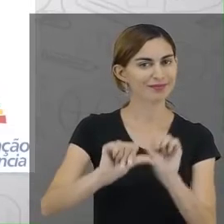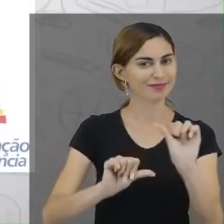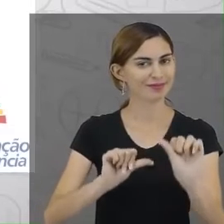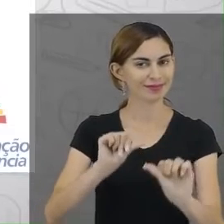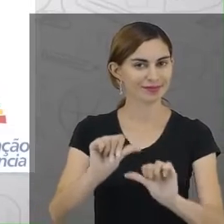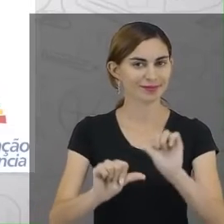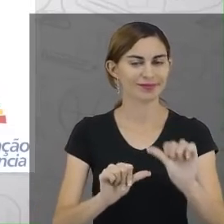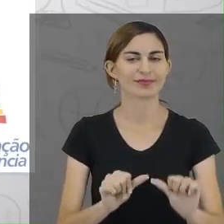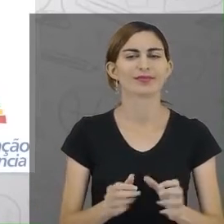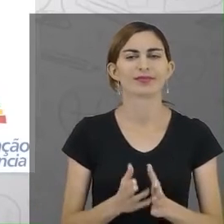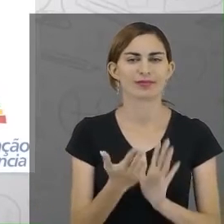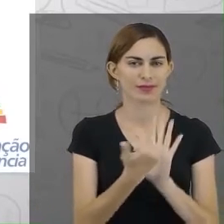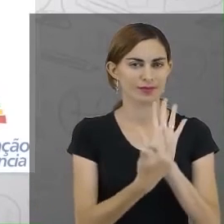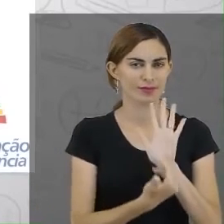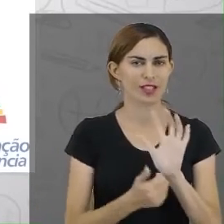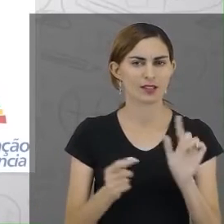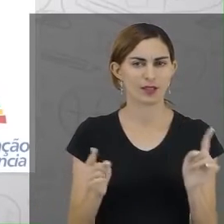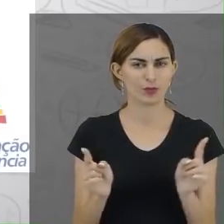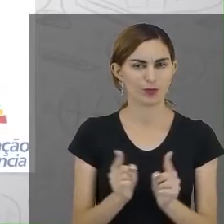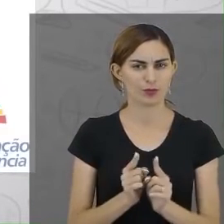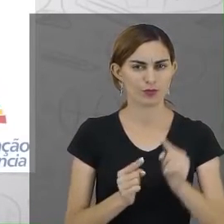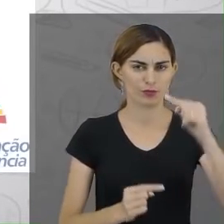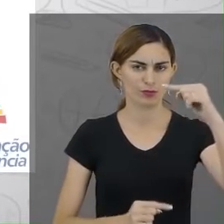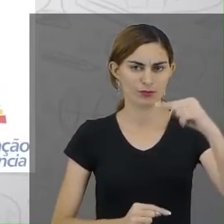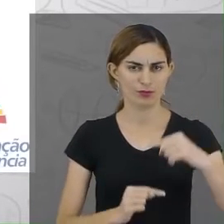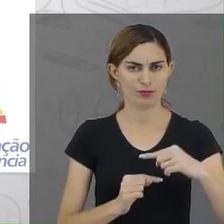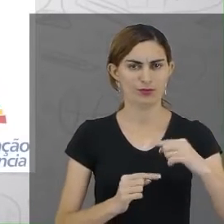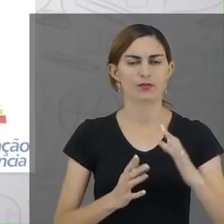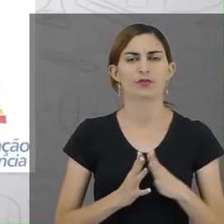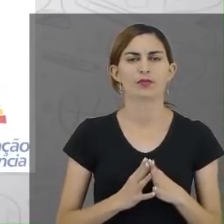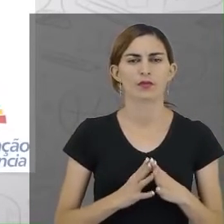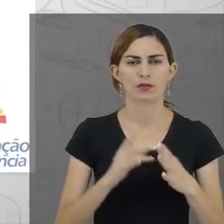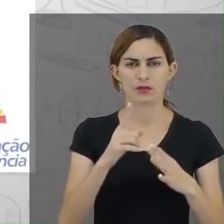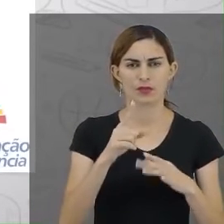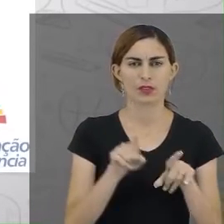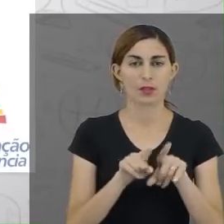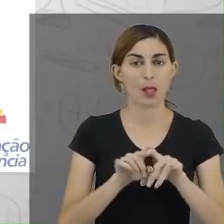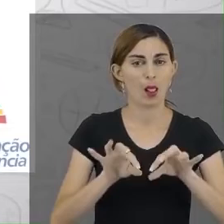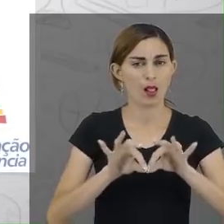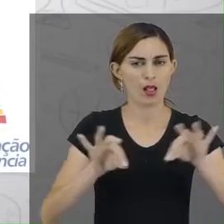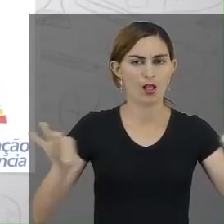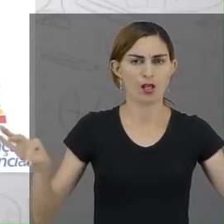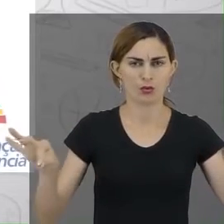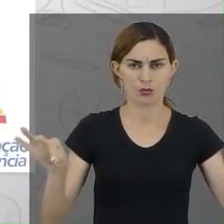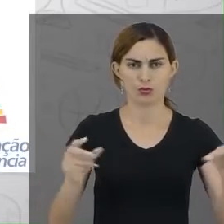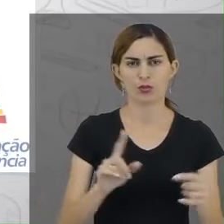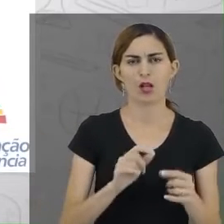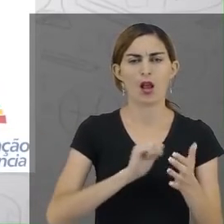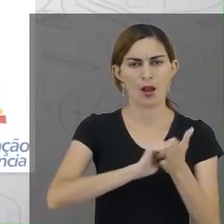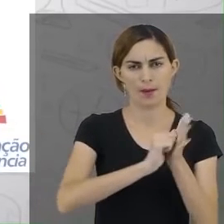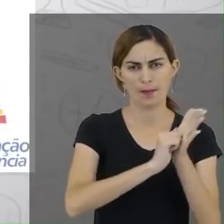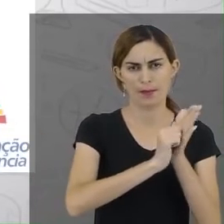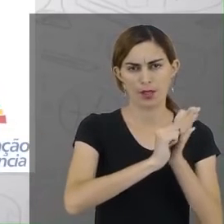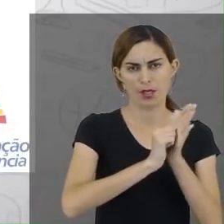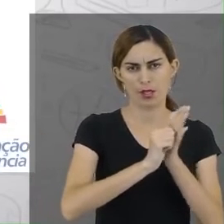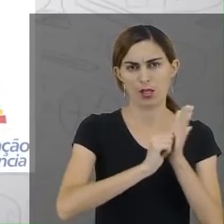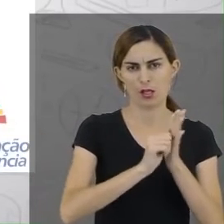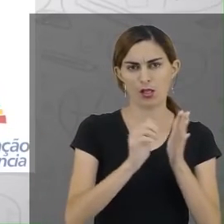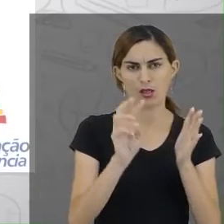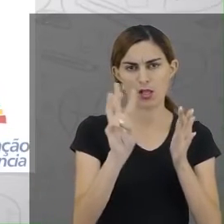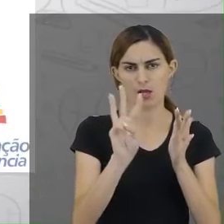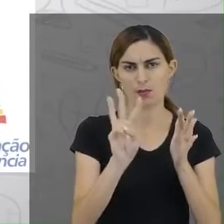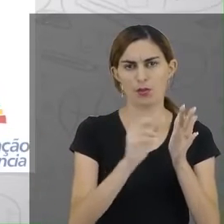Observe que ele já alterou o tamanho. Aqui nesse W temos a largura. Vamos